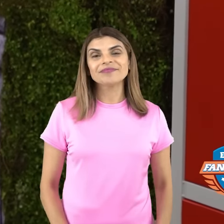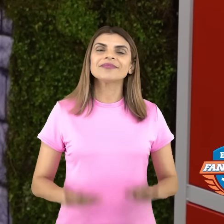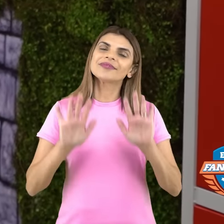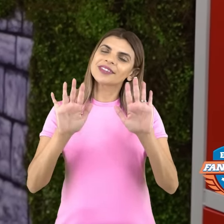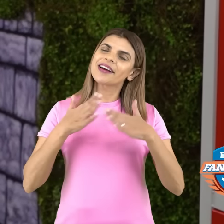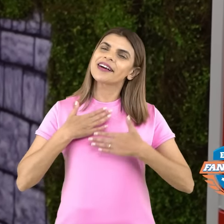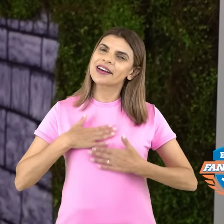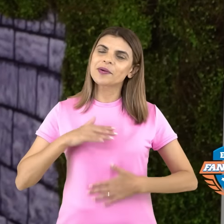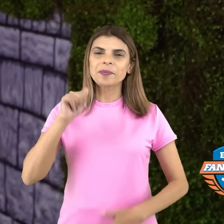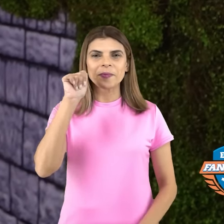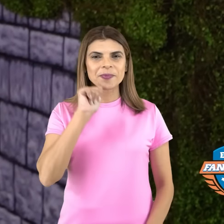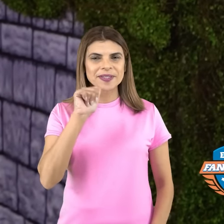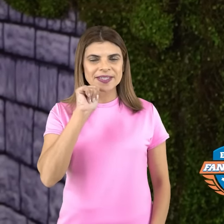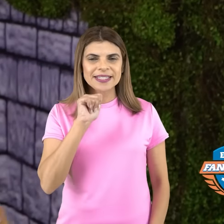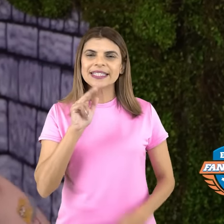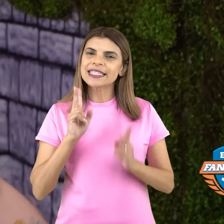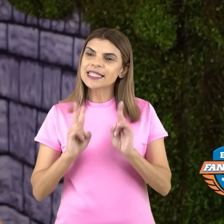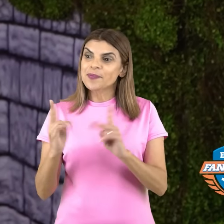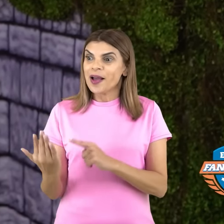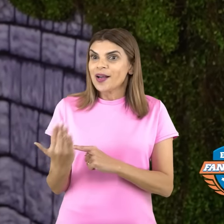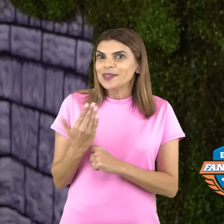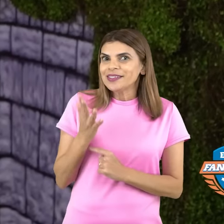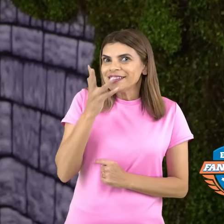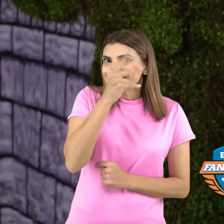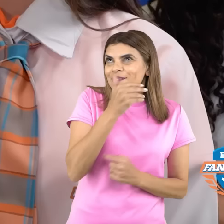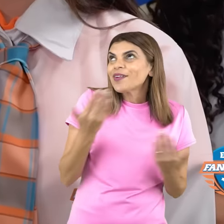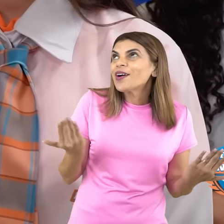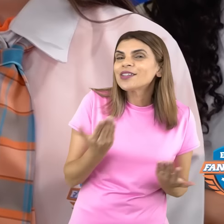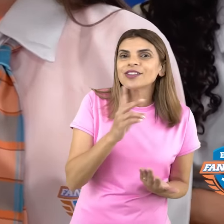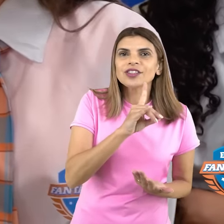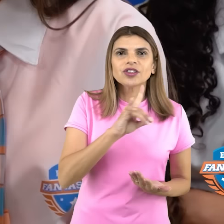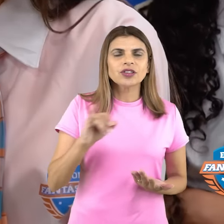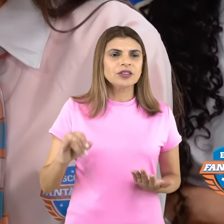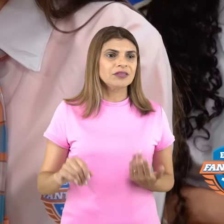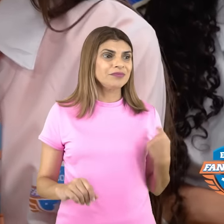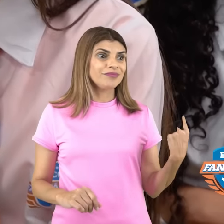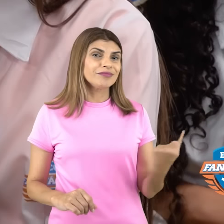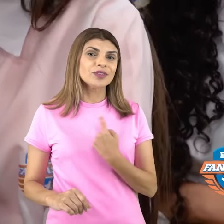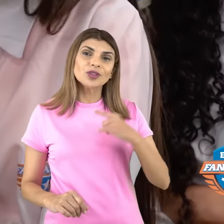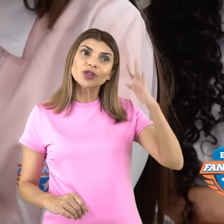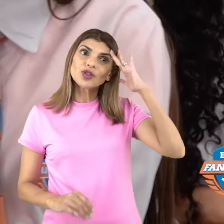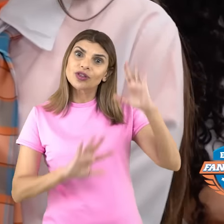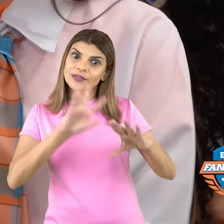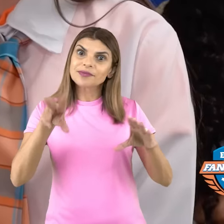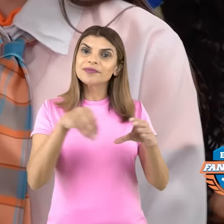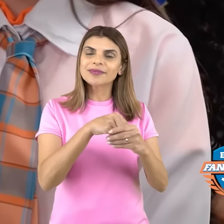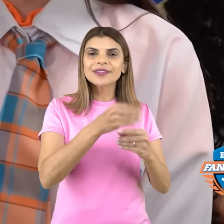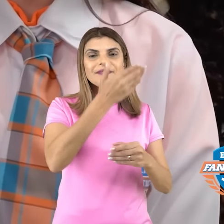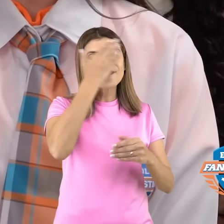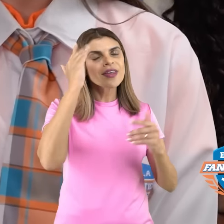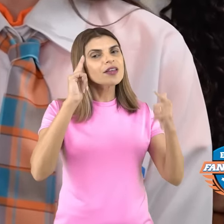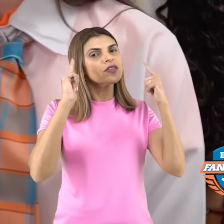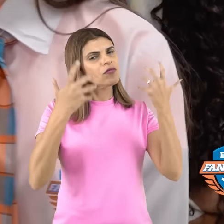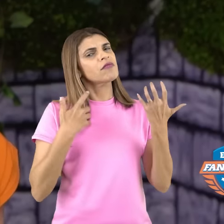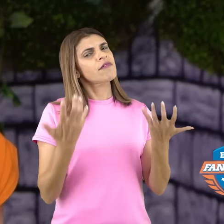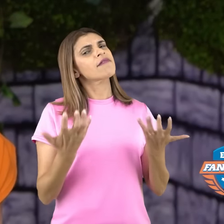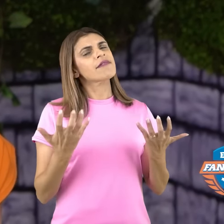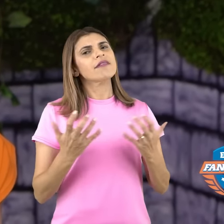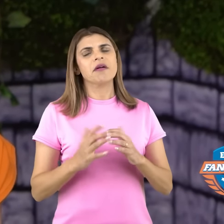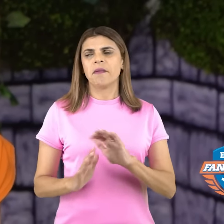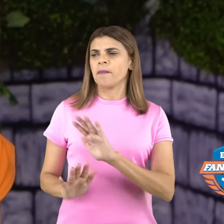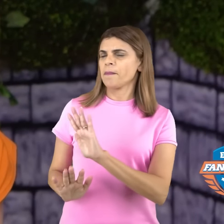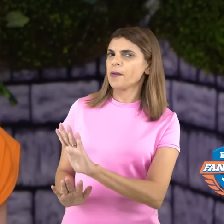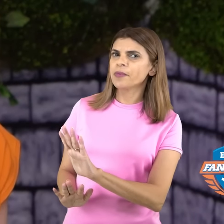Calma aí, meninas. No final, vocês me ajudaram a salvar o dia. Mas o nosso sonho é fazer parte dos aventureiros um dia.